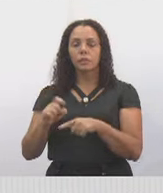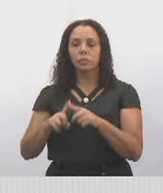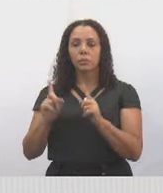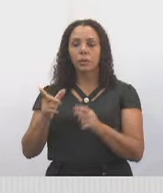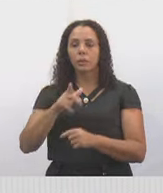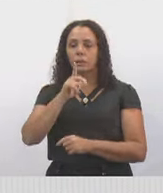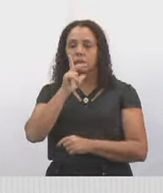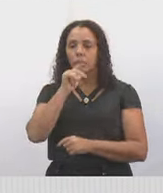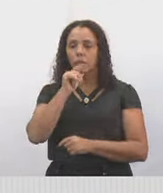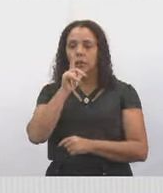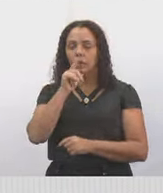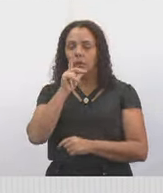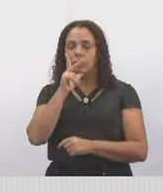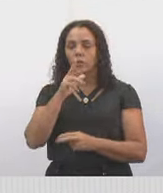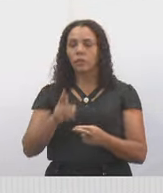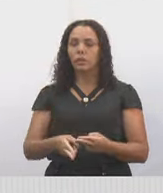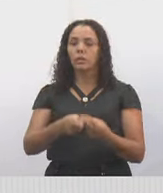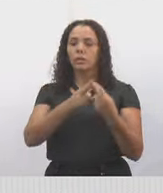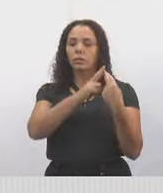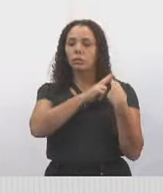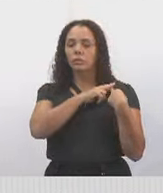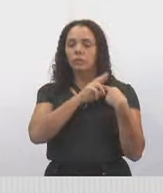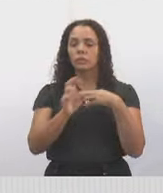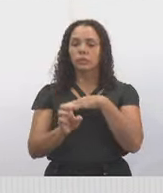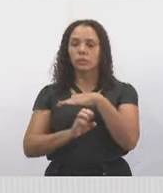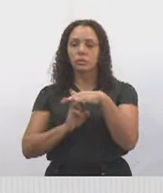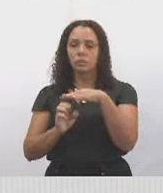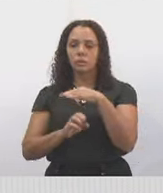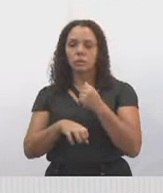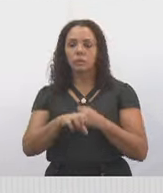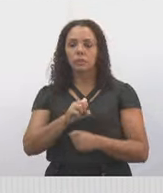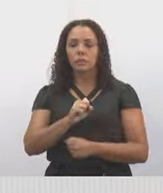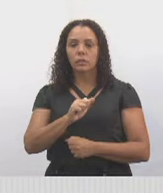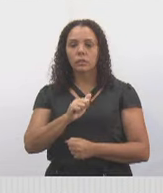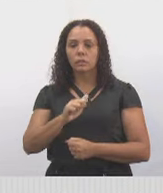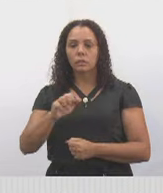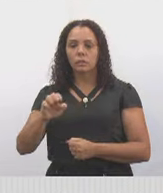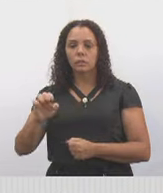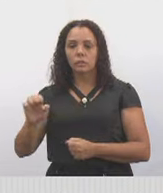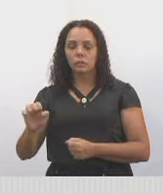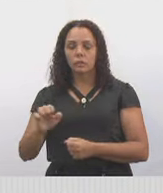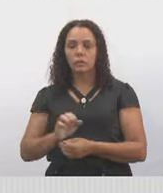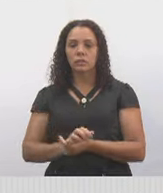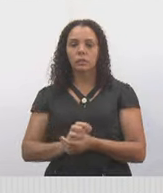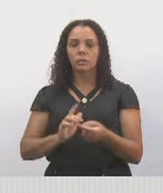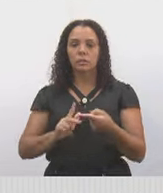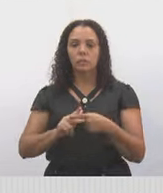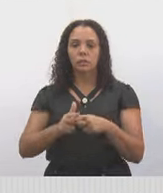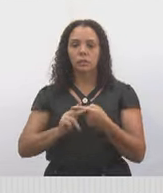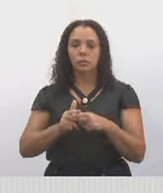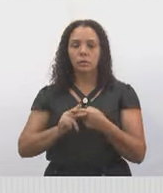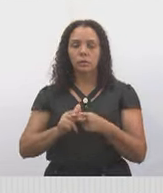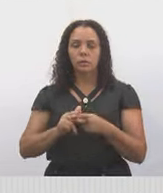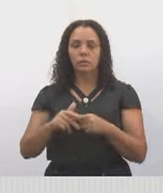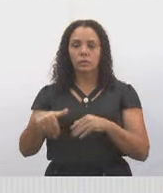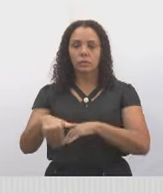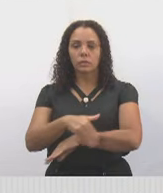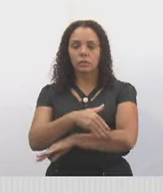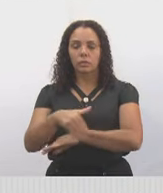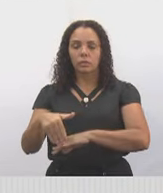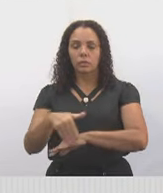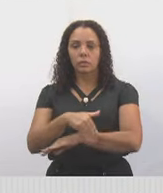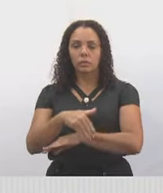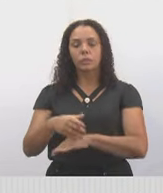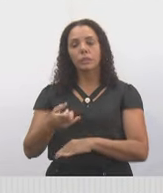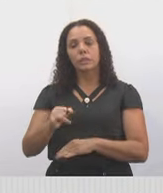casas locais o sai é responsável em fazer a manutenção nesta via aonde